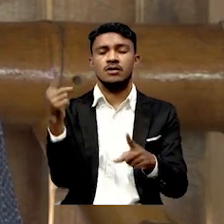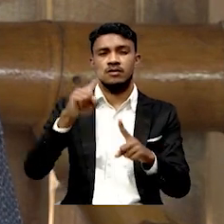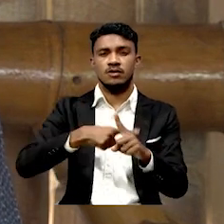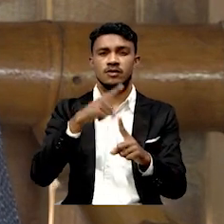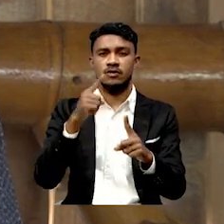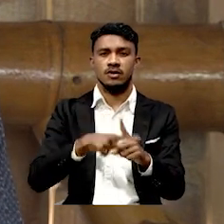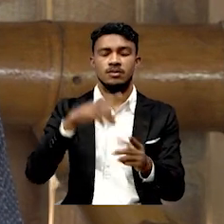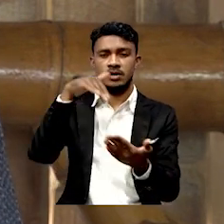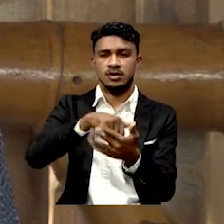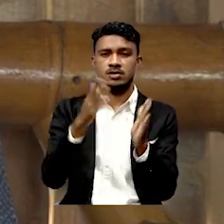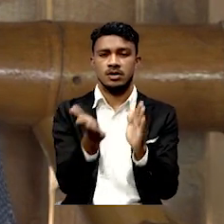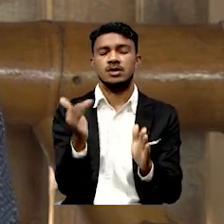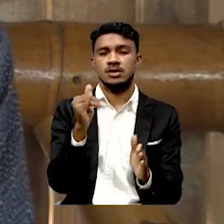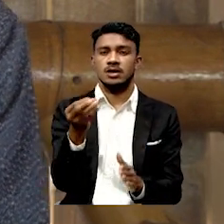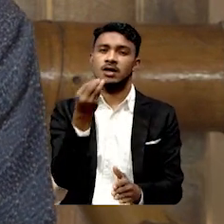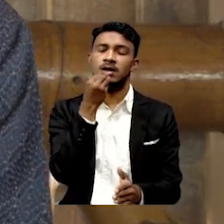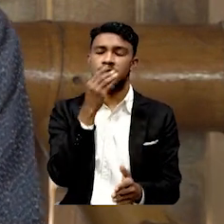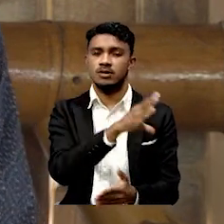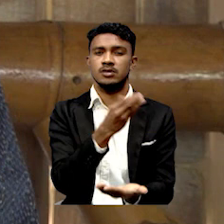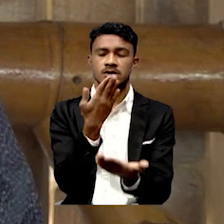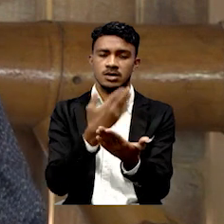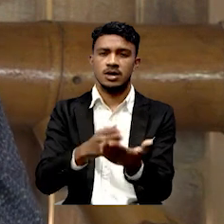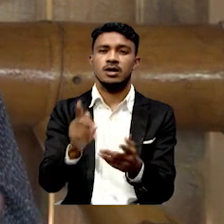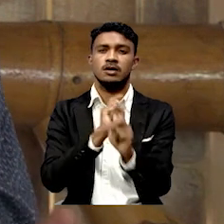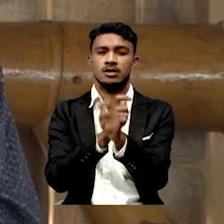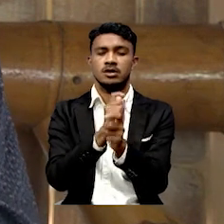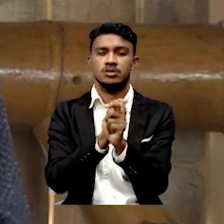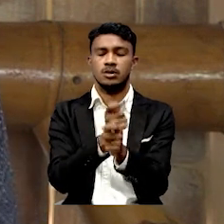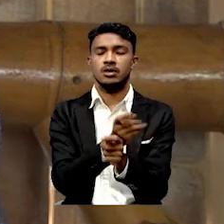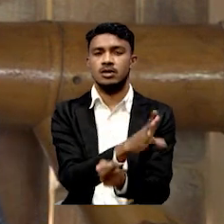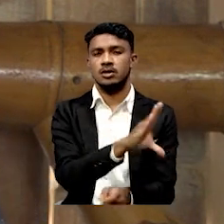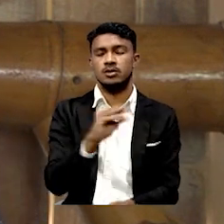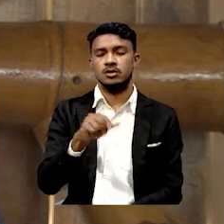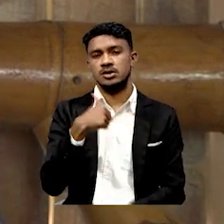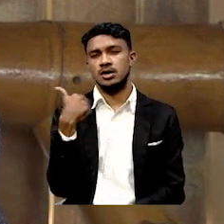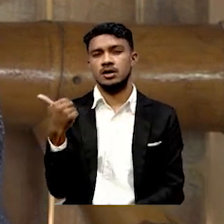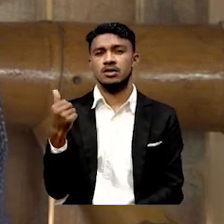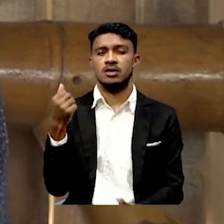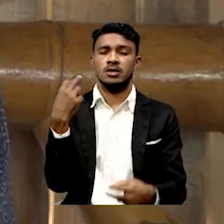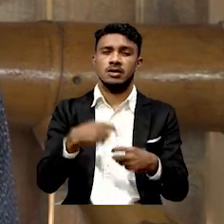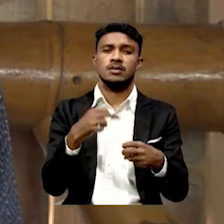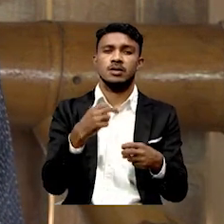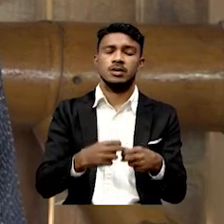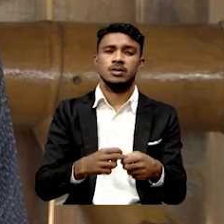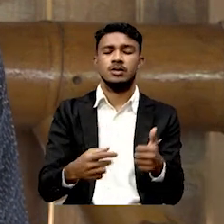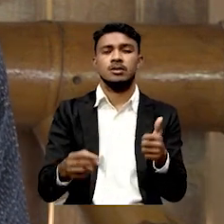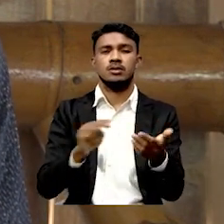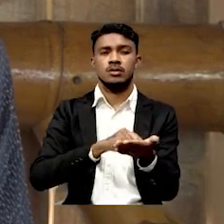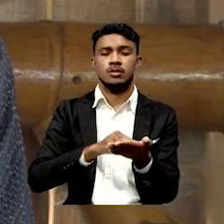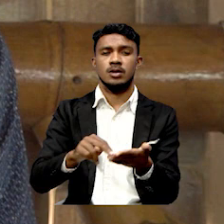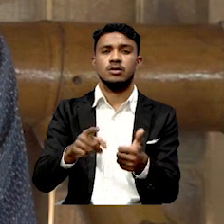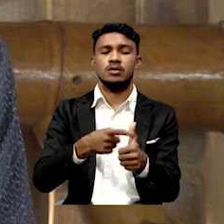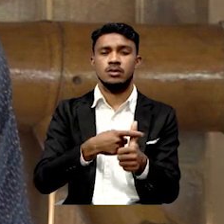a harmonia, transporte. Nenê que já deu a boa de ser lutar, mas preocupação número um, mas